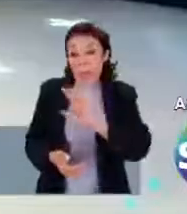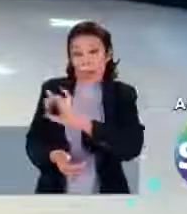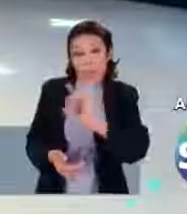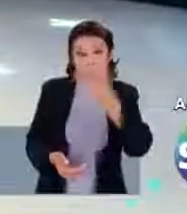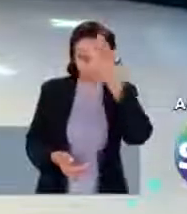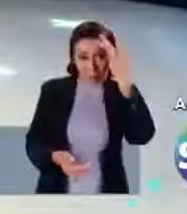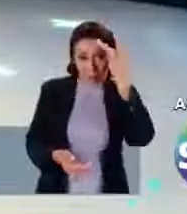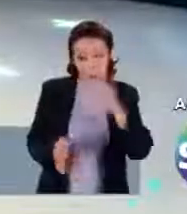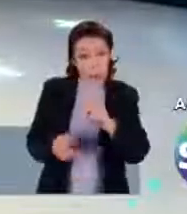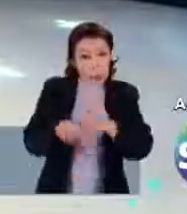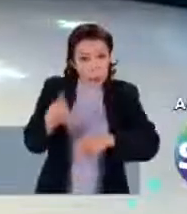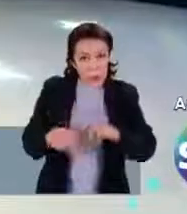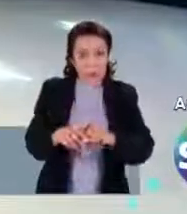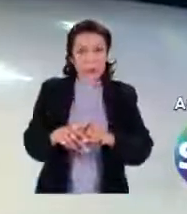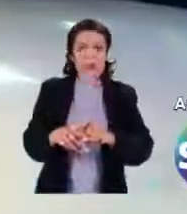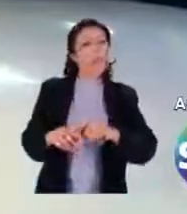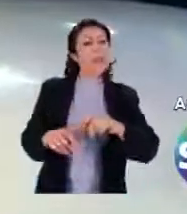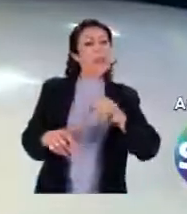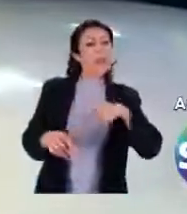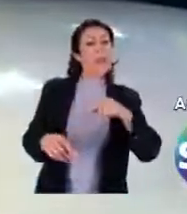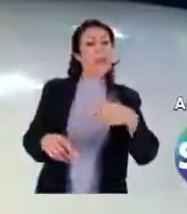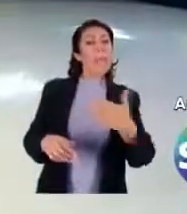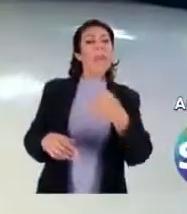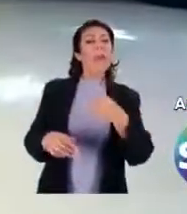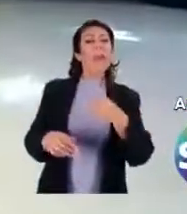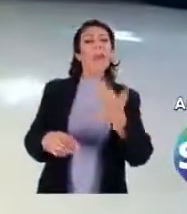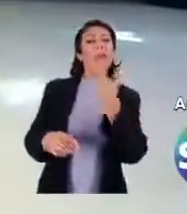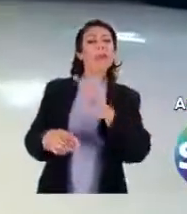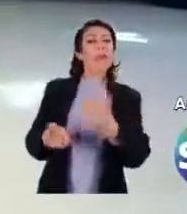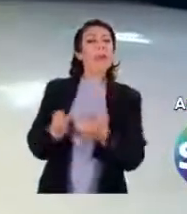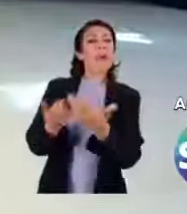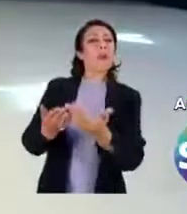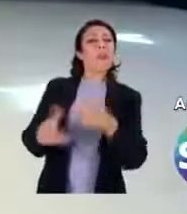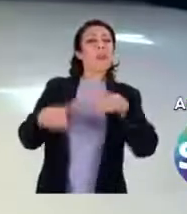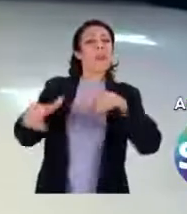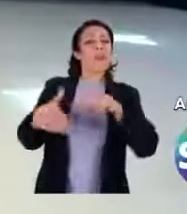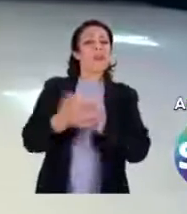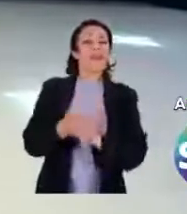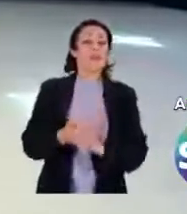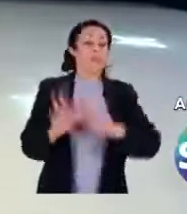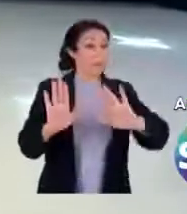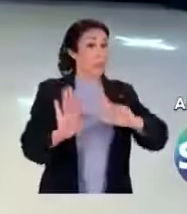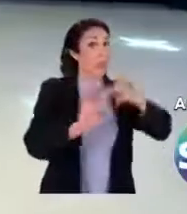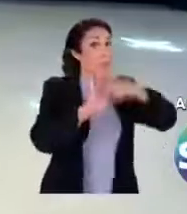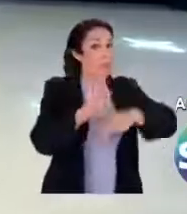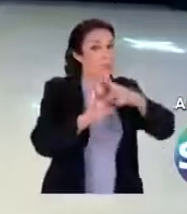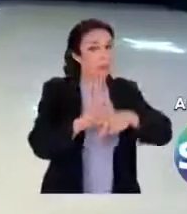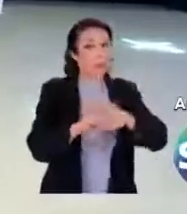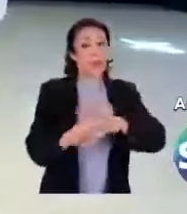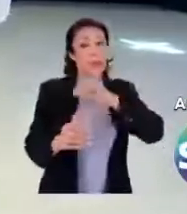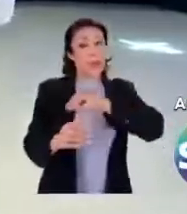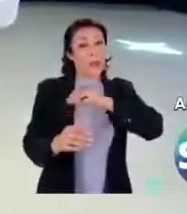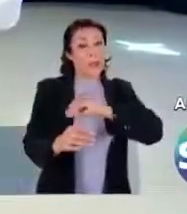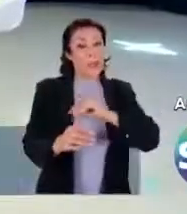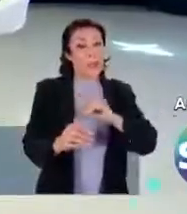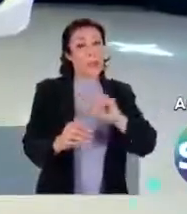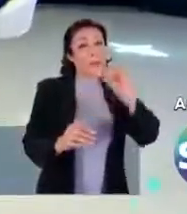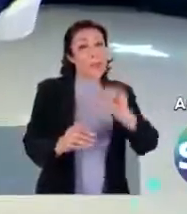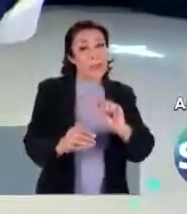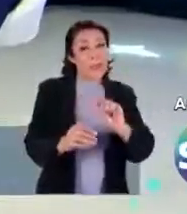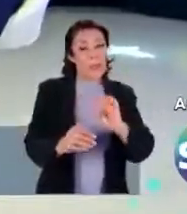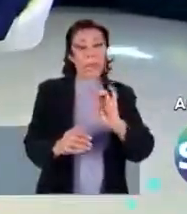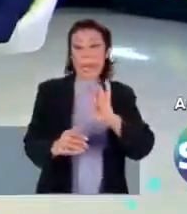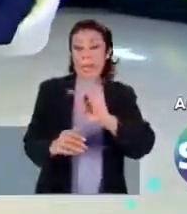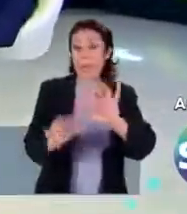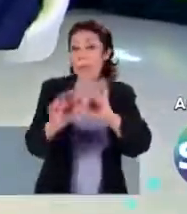melhor arrumar emprego para camarada Sem dúvida nenhuma só que esse projeto ele é um projeto de renda mínima por domicílio eu não vou